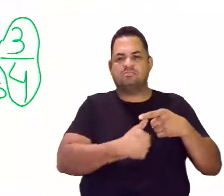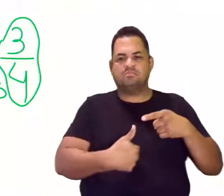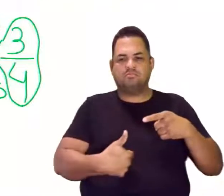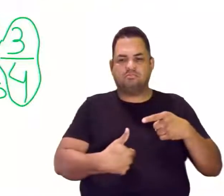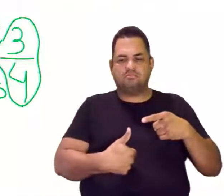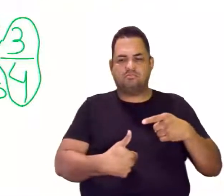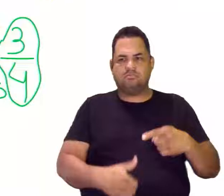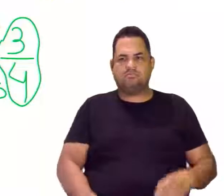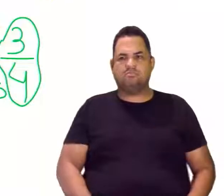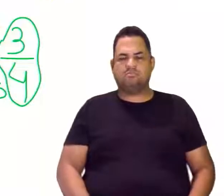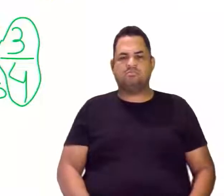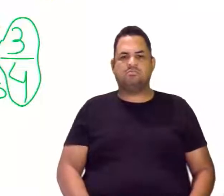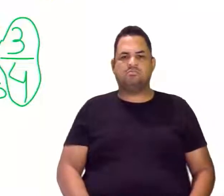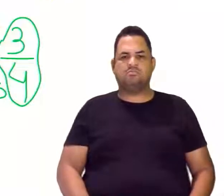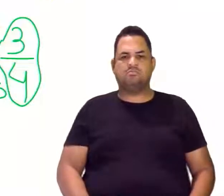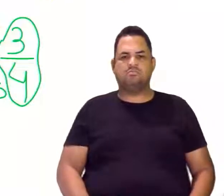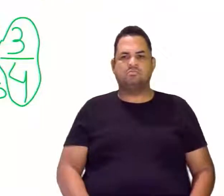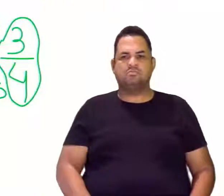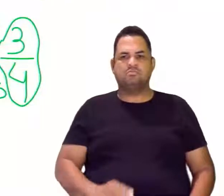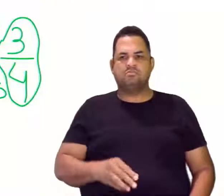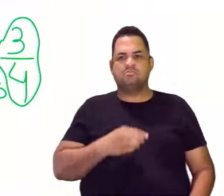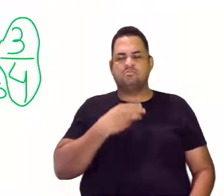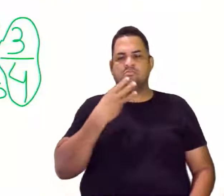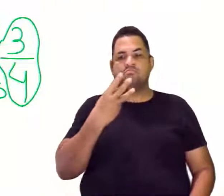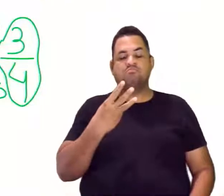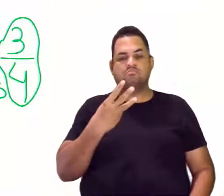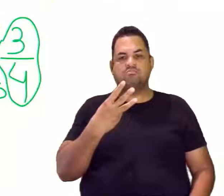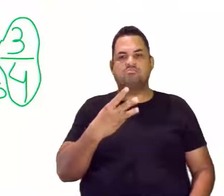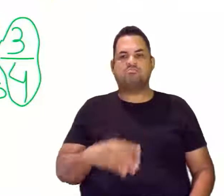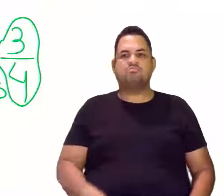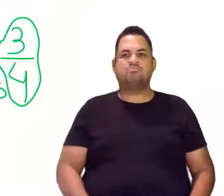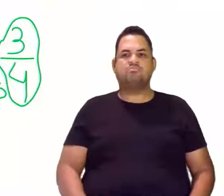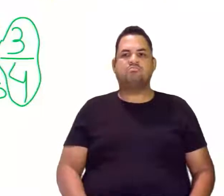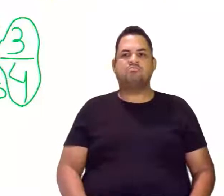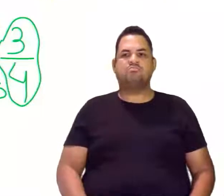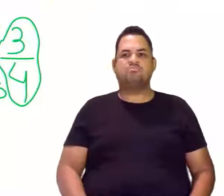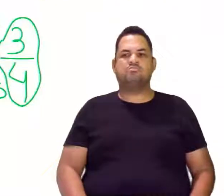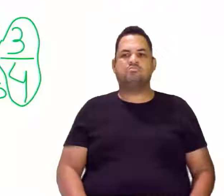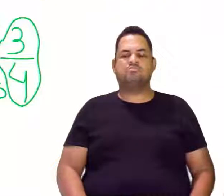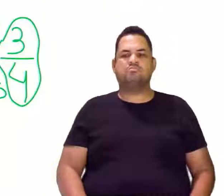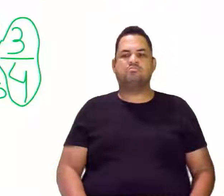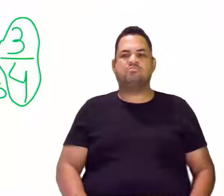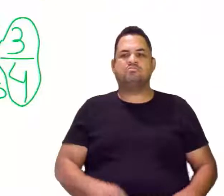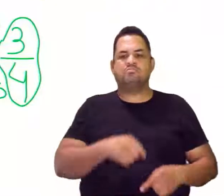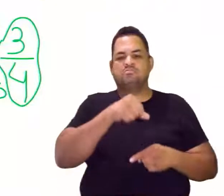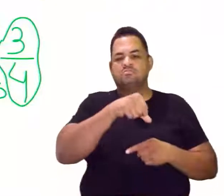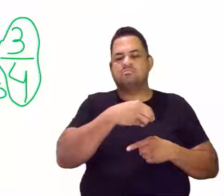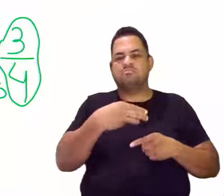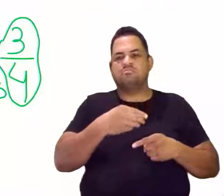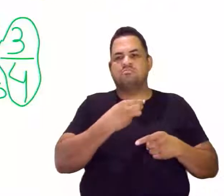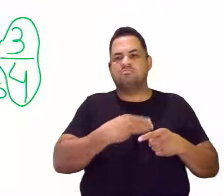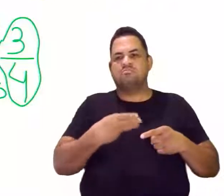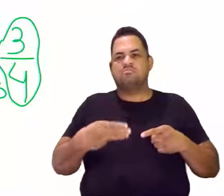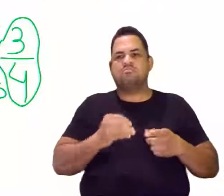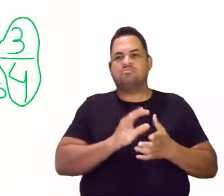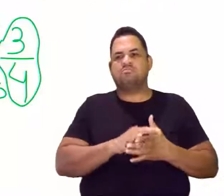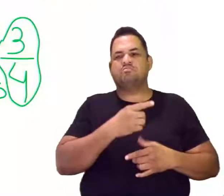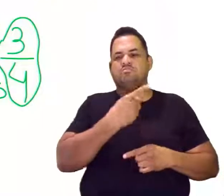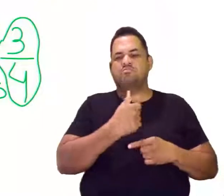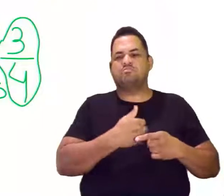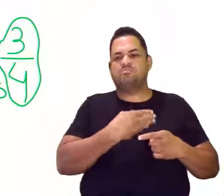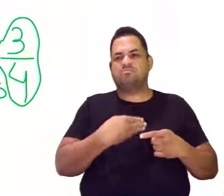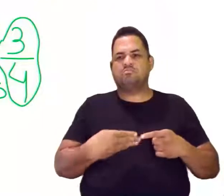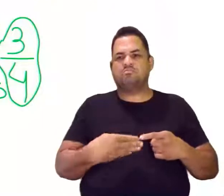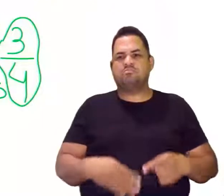né? Dá pra dividir por quem? Por 3? Por 3. Por 3. 9 por 3? 3. 12 por 3?